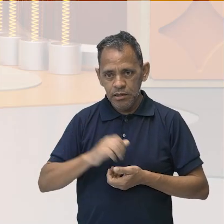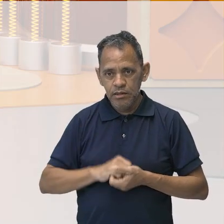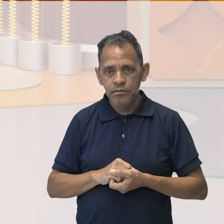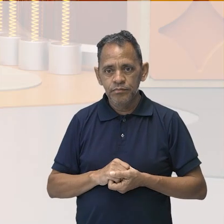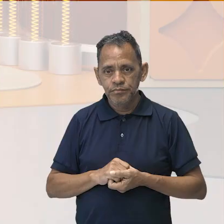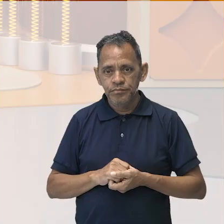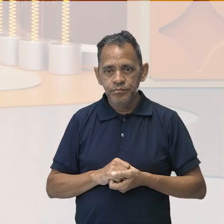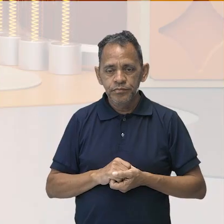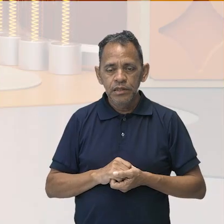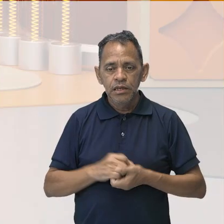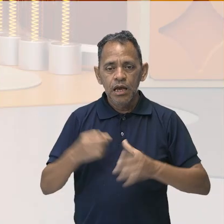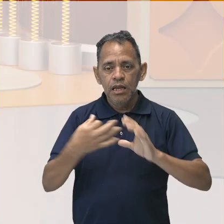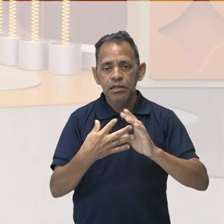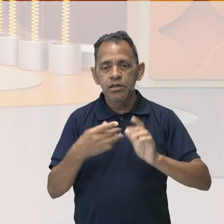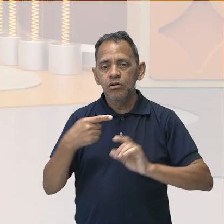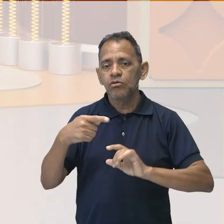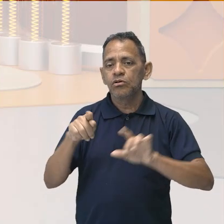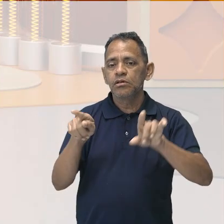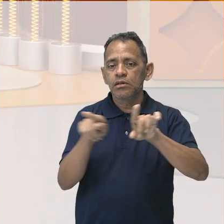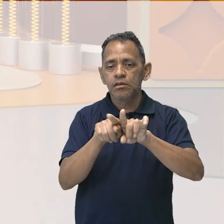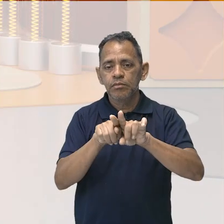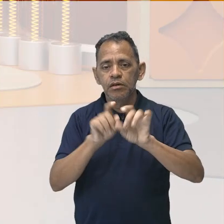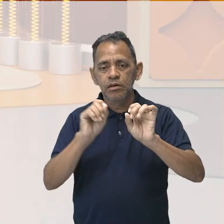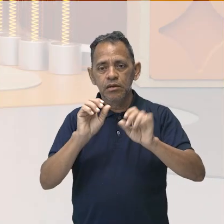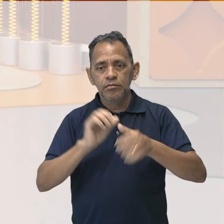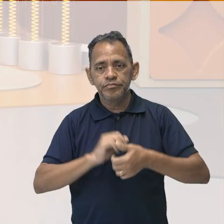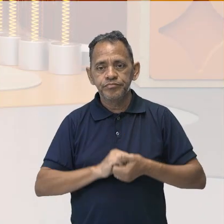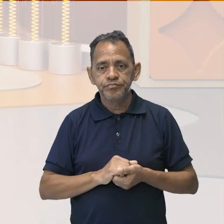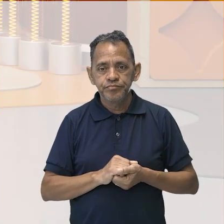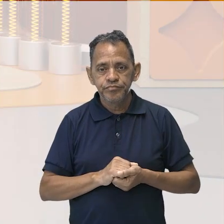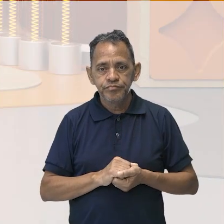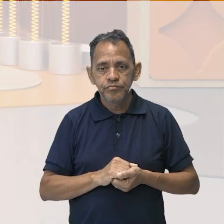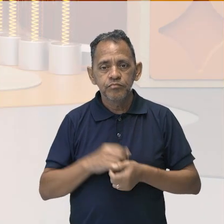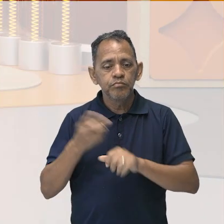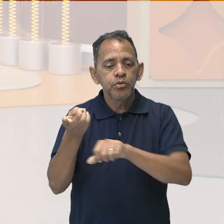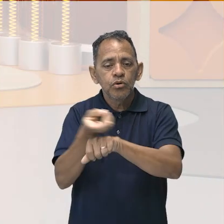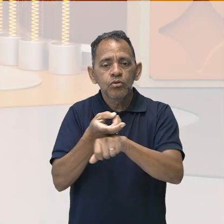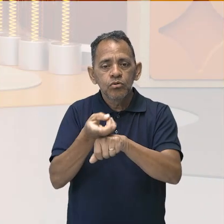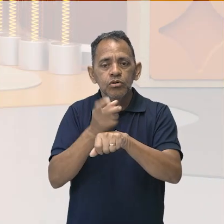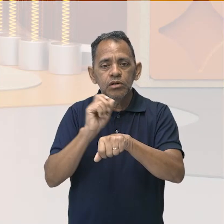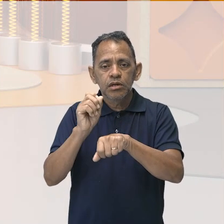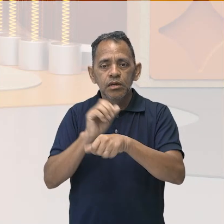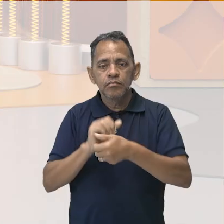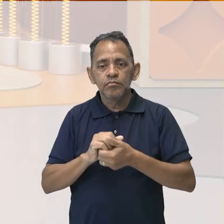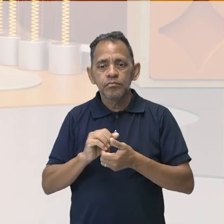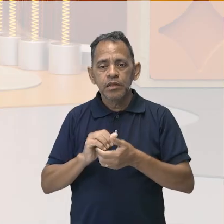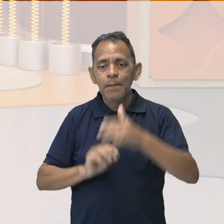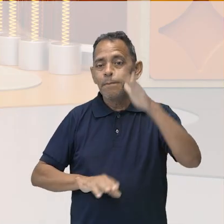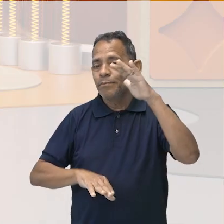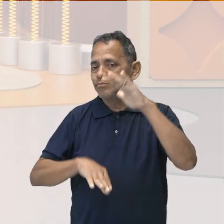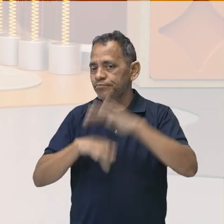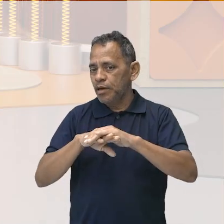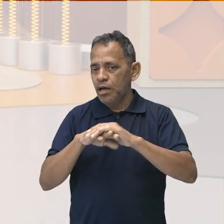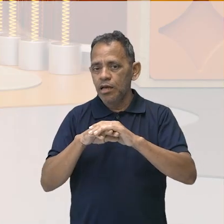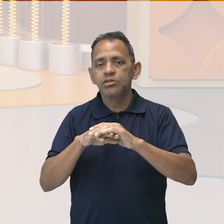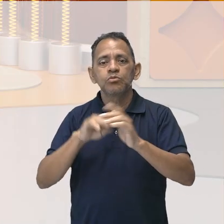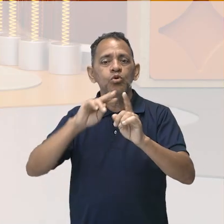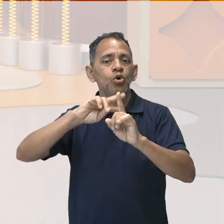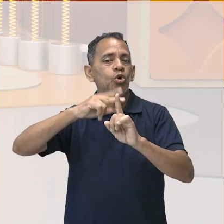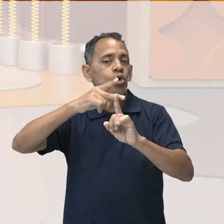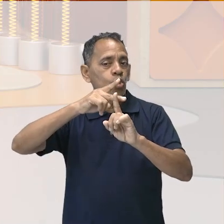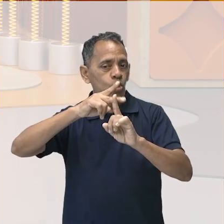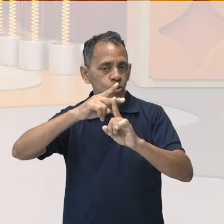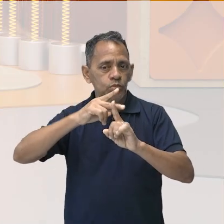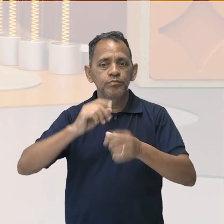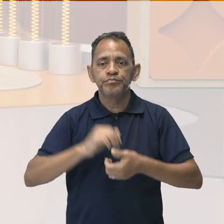Outra característica do sistema capitalista vai ser o quê? Uma busca pelo máximo lucro, porque se eu sou dono, eu vou